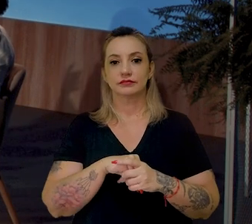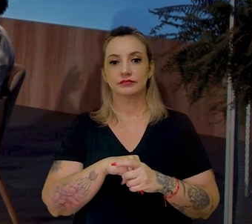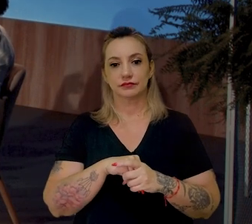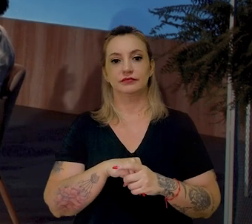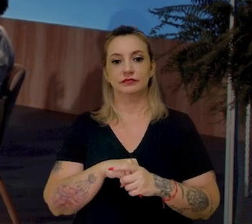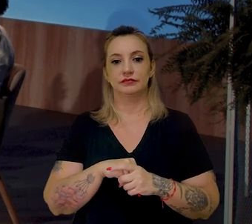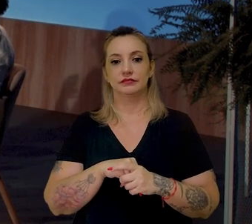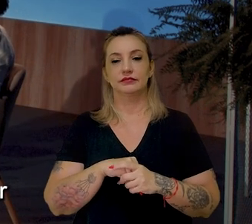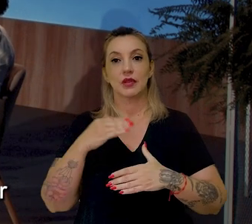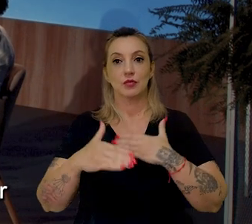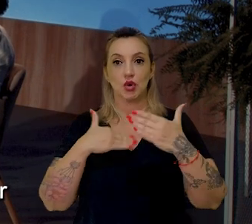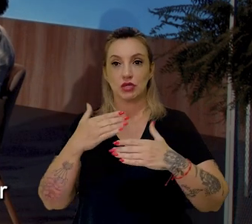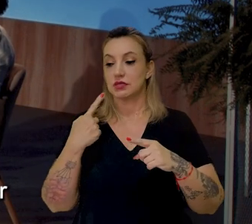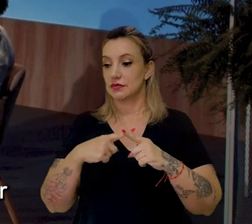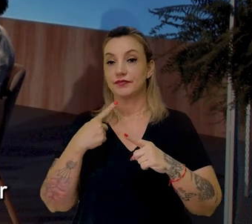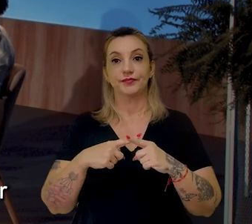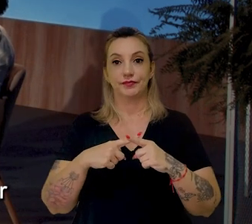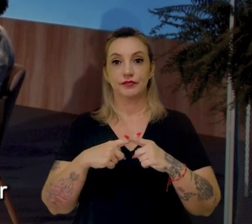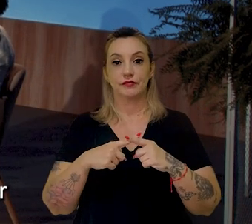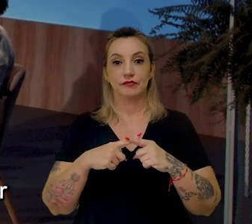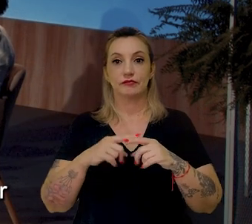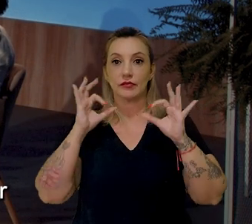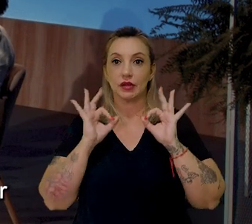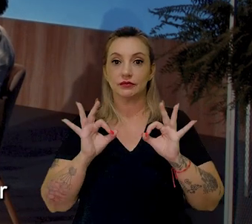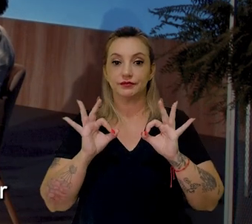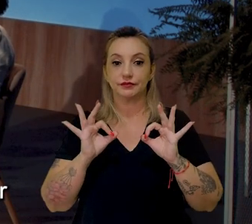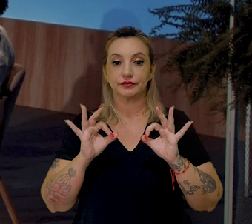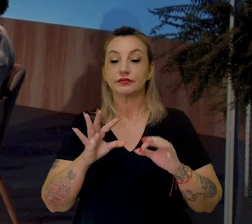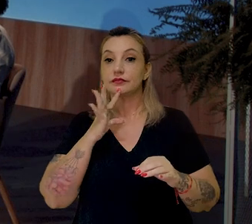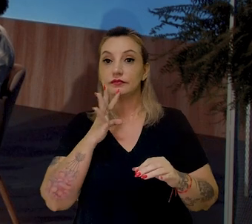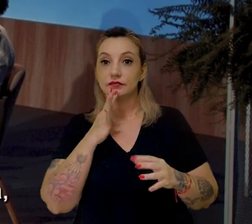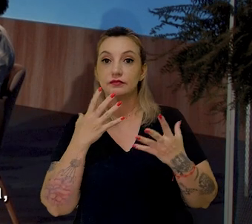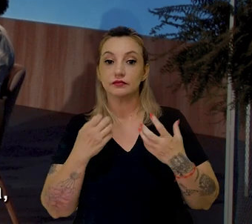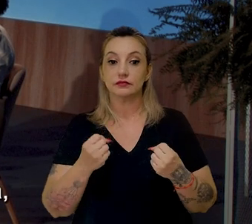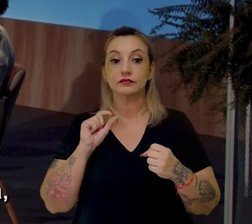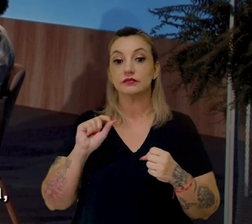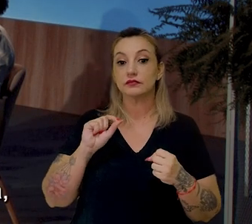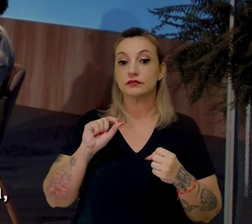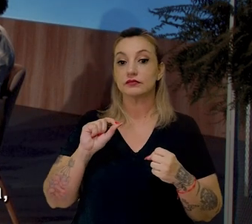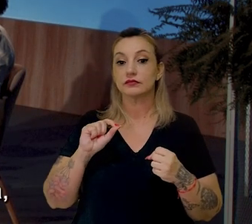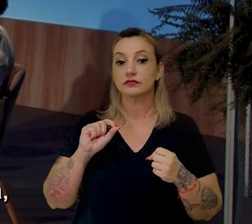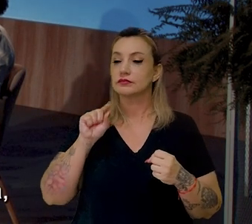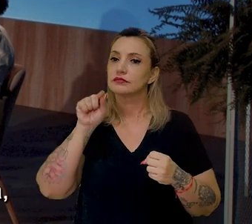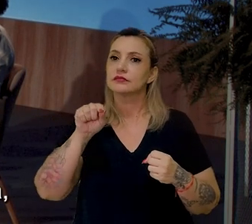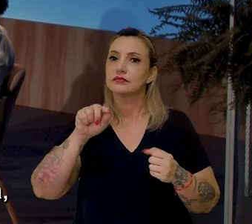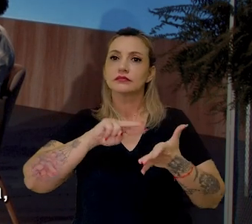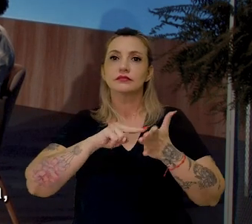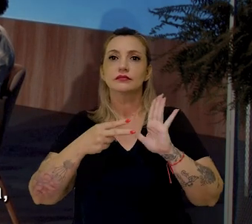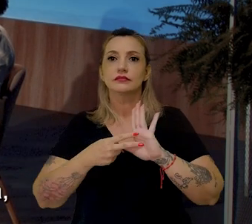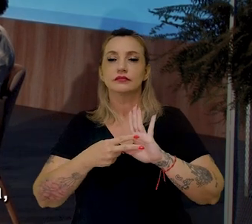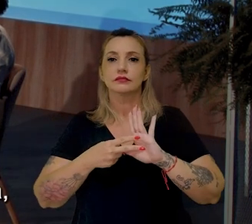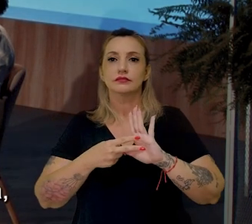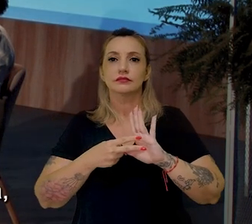desso desse processo porque isso estabelece de reconhecer e o que o que para você ter uma uma